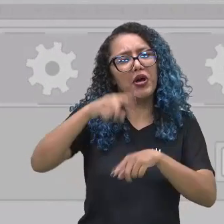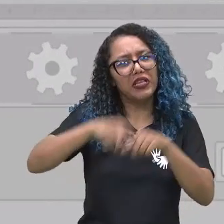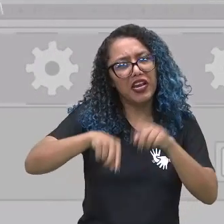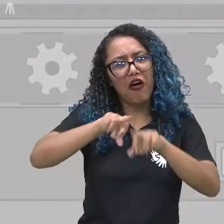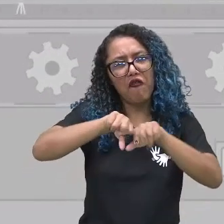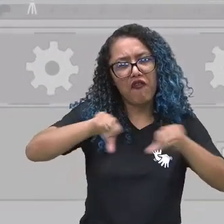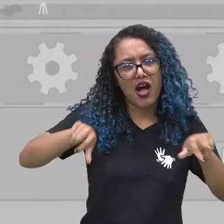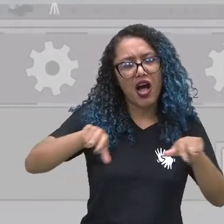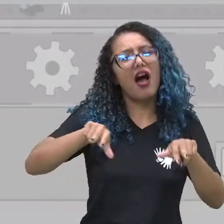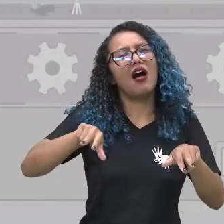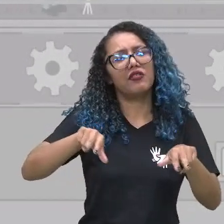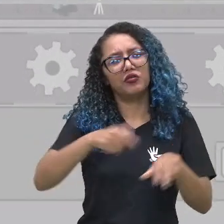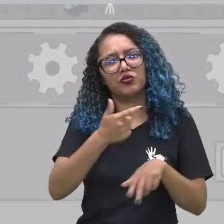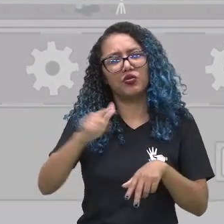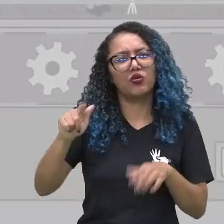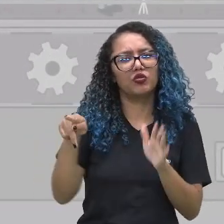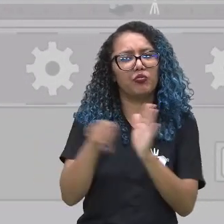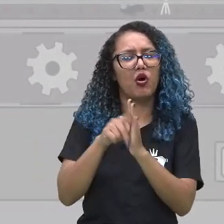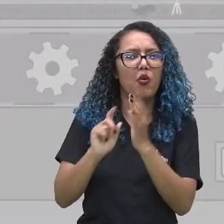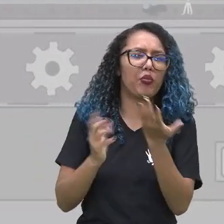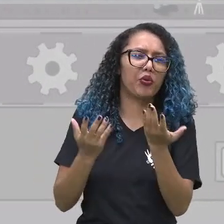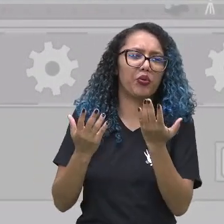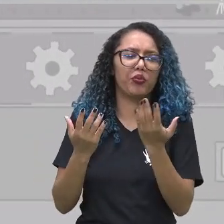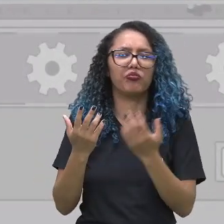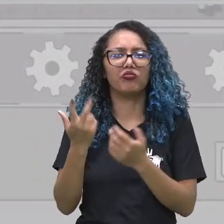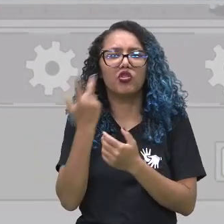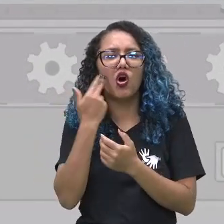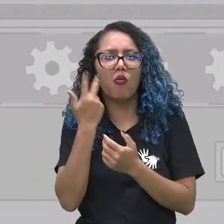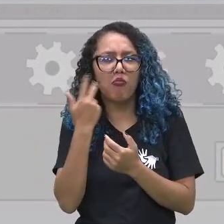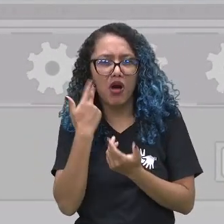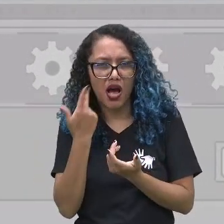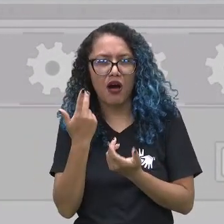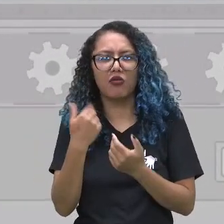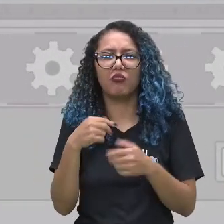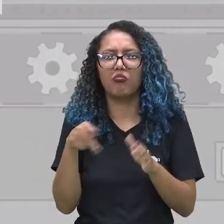na indústria normal, né? Na indústria de bens, A